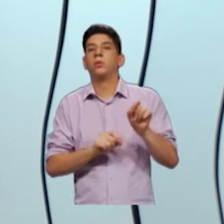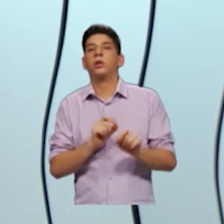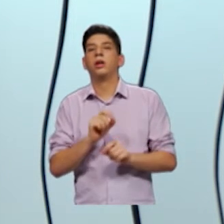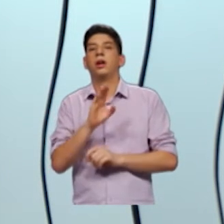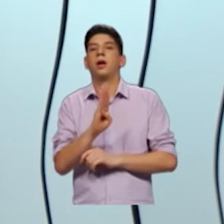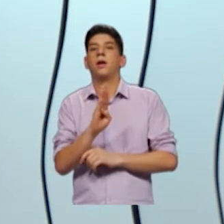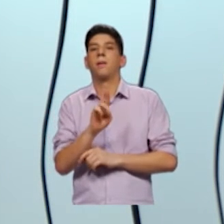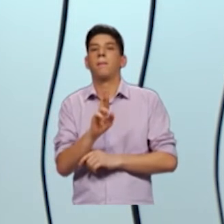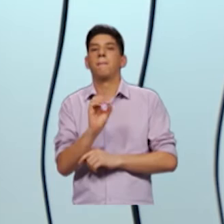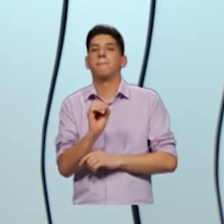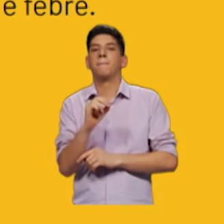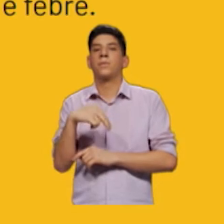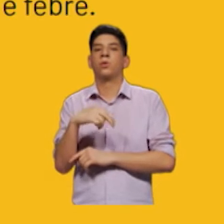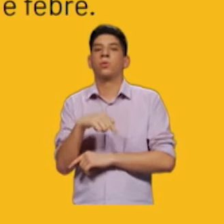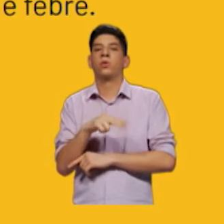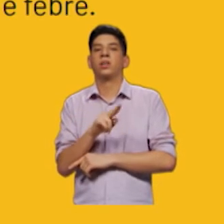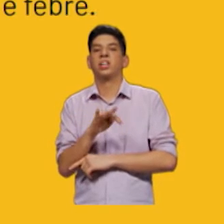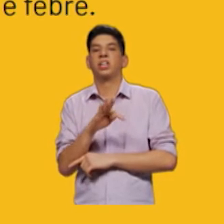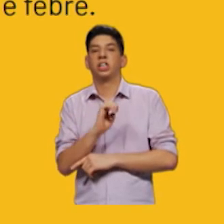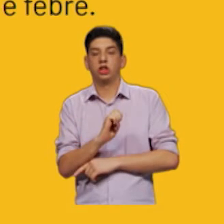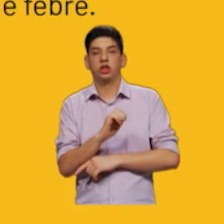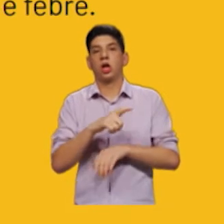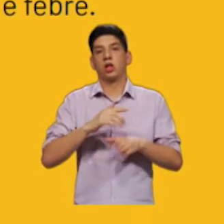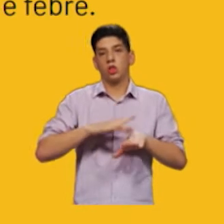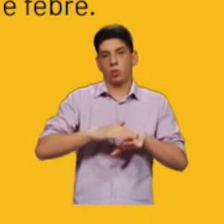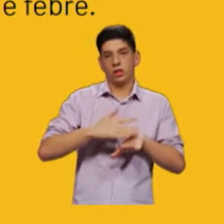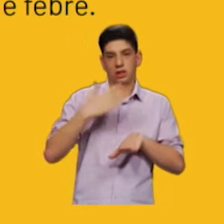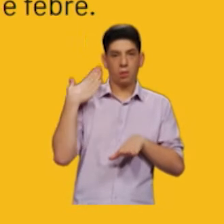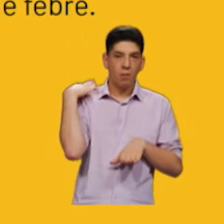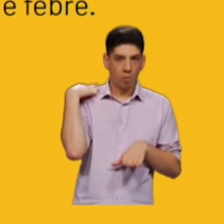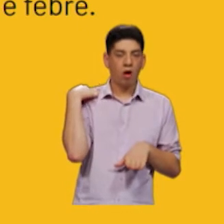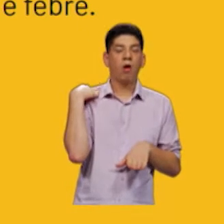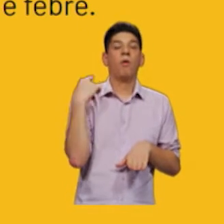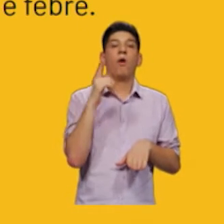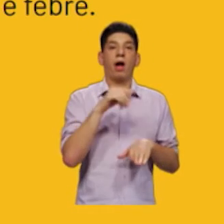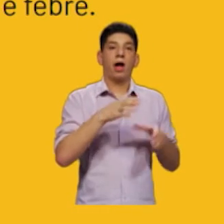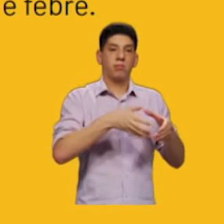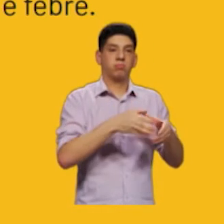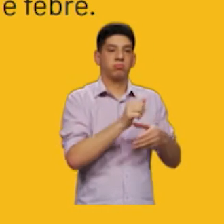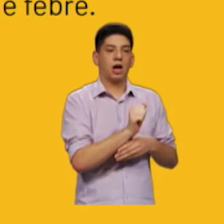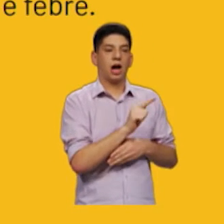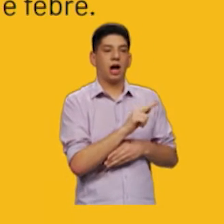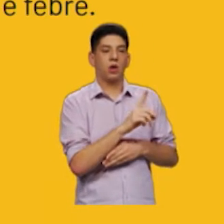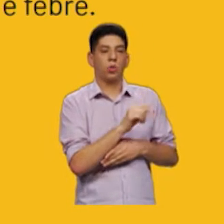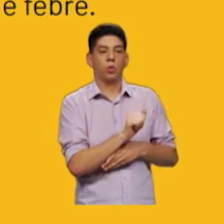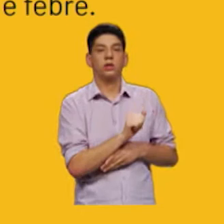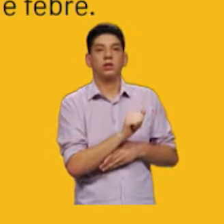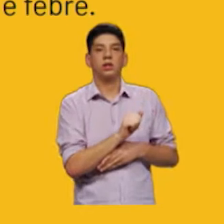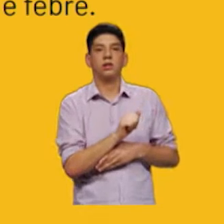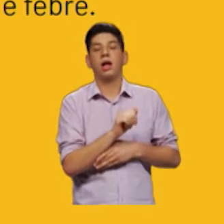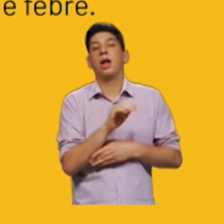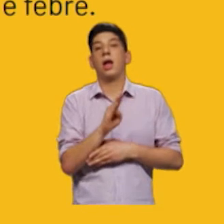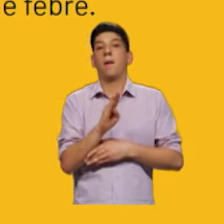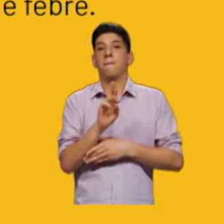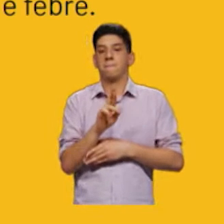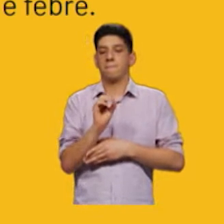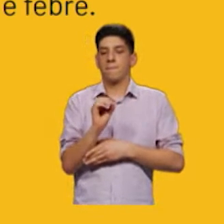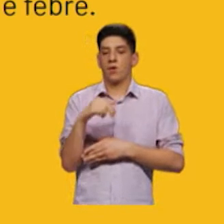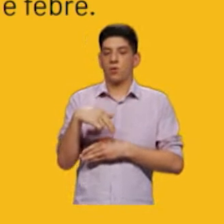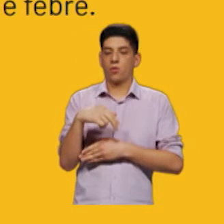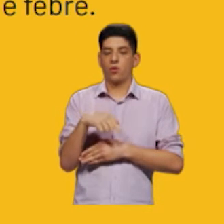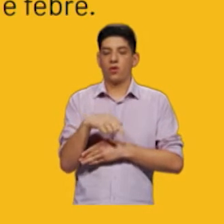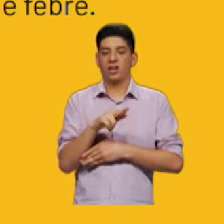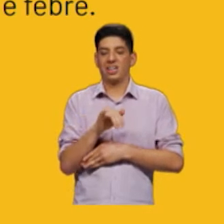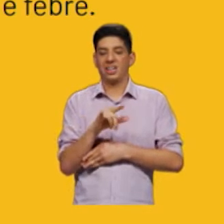chama bronquite aguda. É uma bronquite que o nome já está indicando. Bronquite vem de bronquíolos, né? Brônquios e